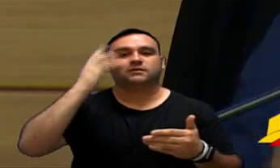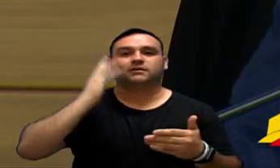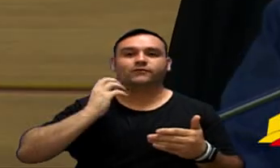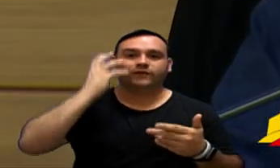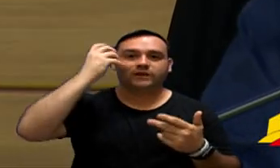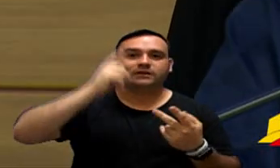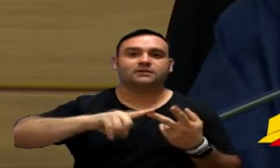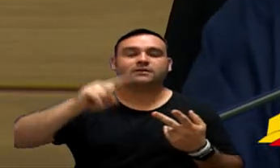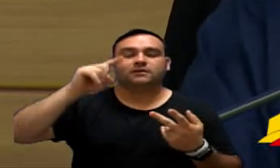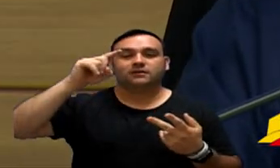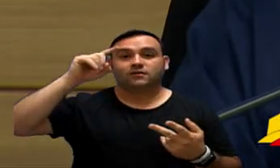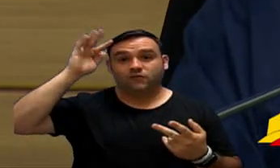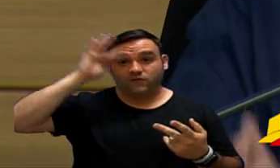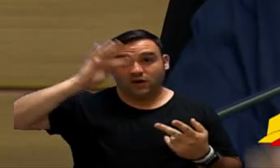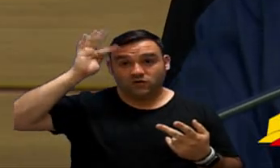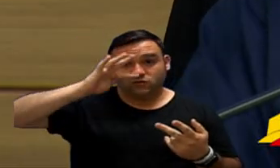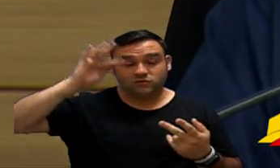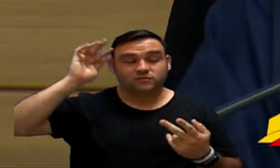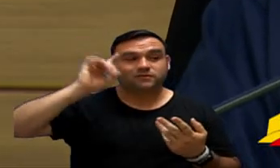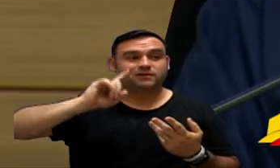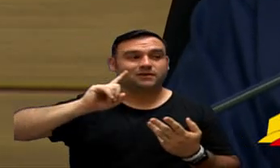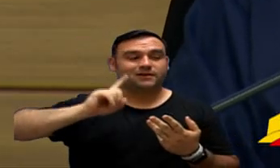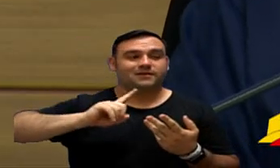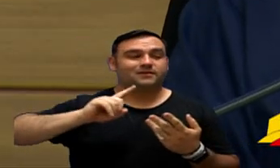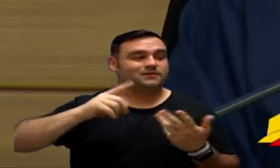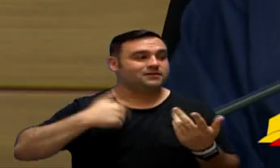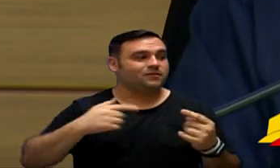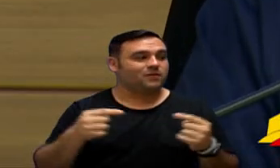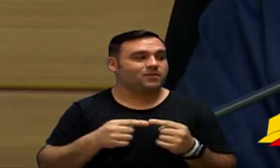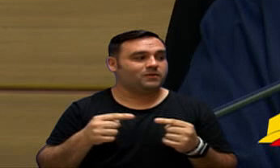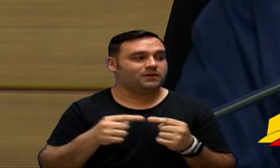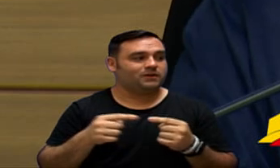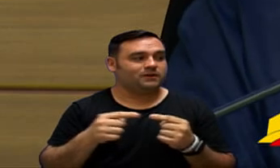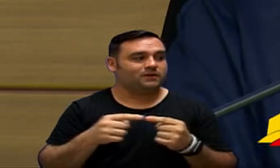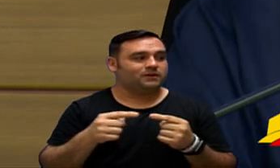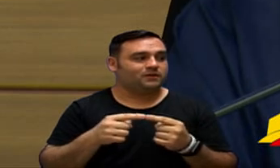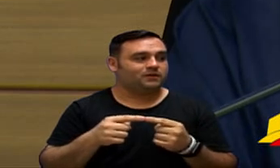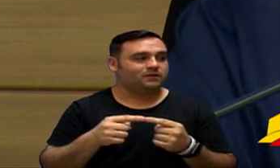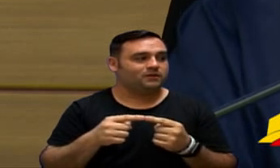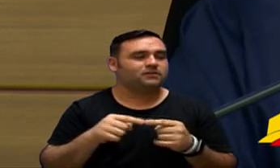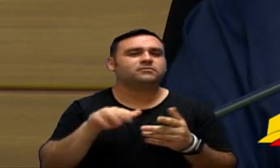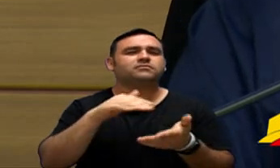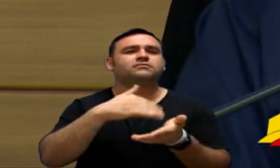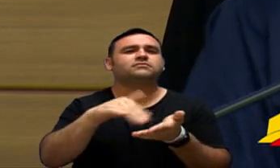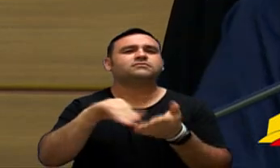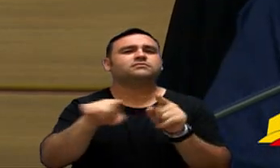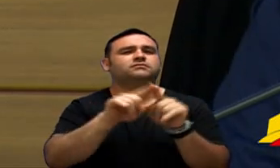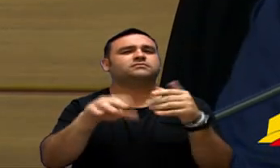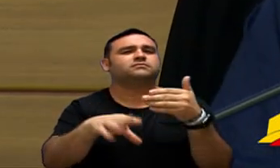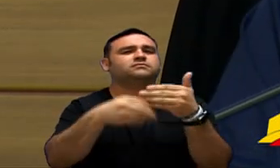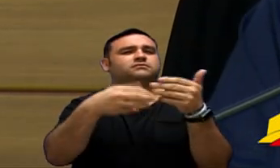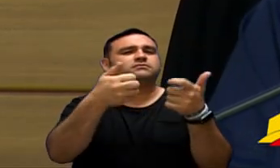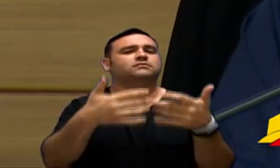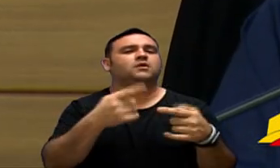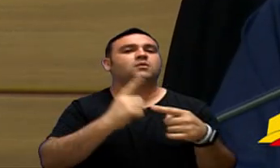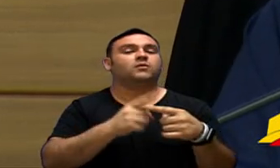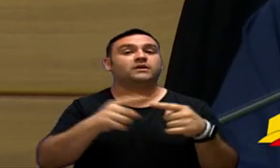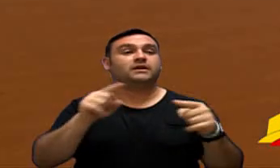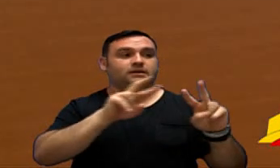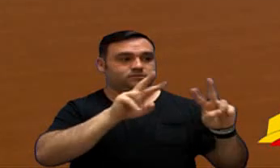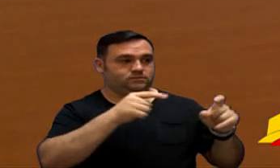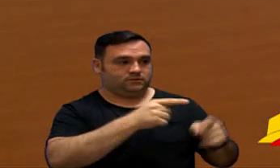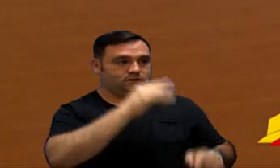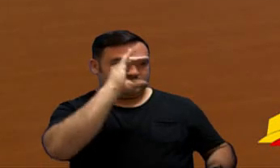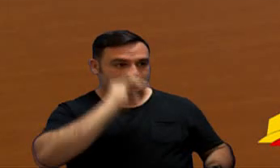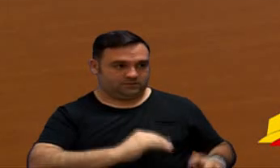Fernanda, vereador Fausto. Com relação à pauta de hoje, somente eu vou... Só complementando, que a questão que a